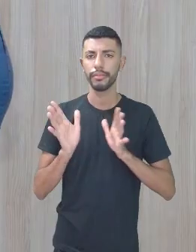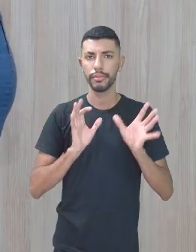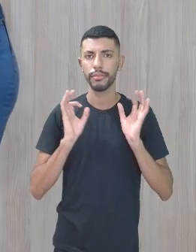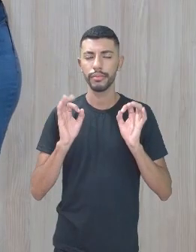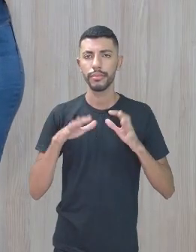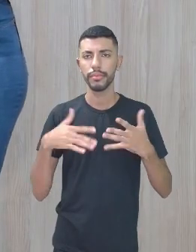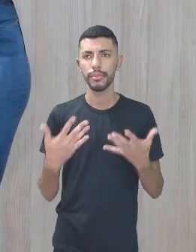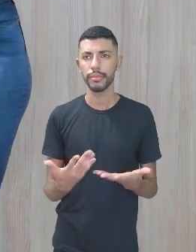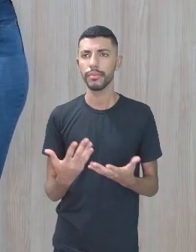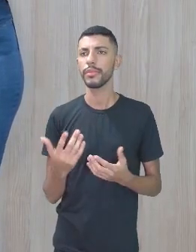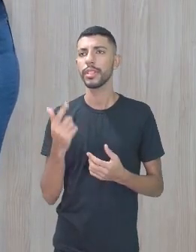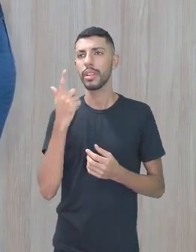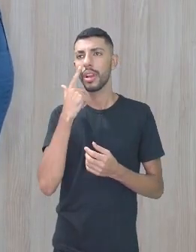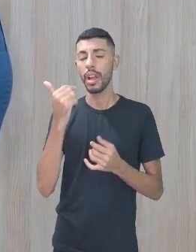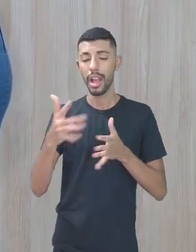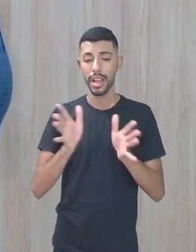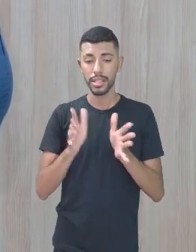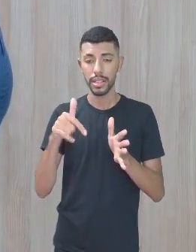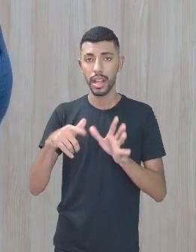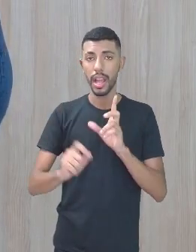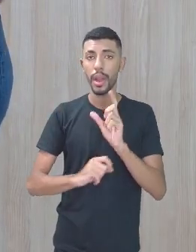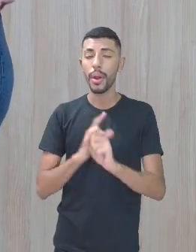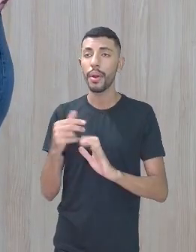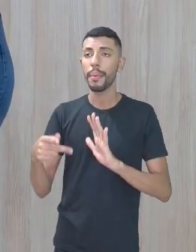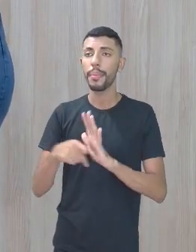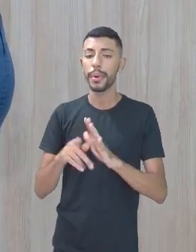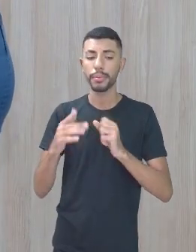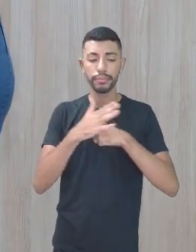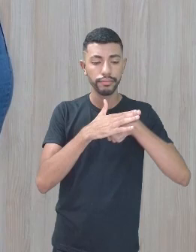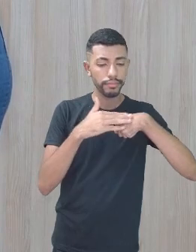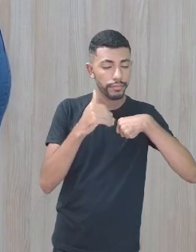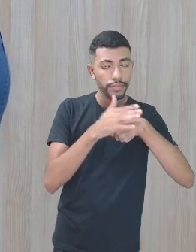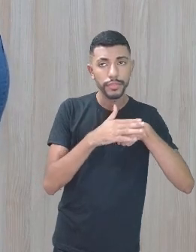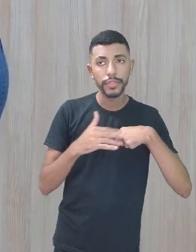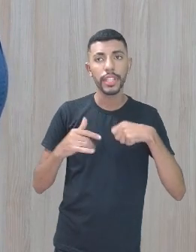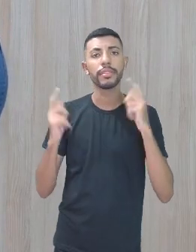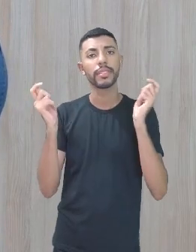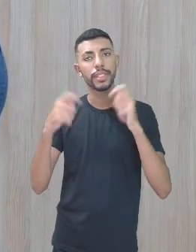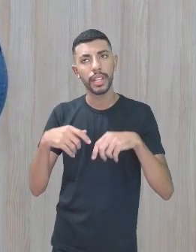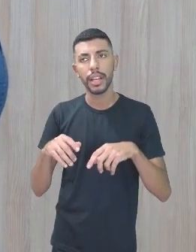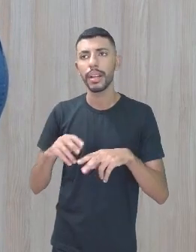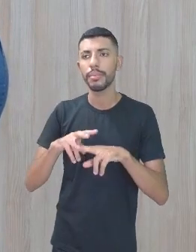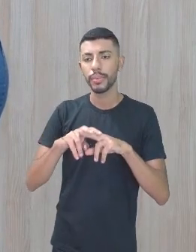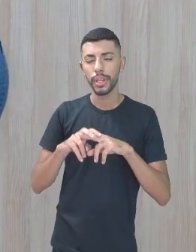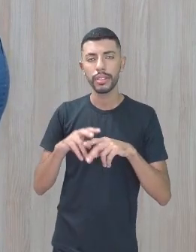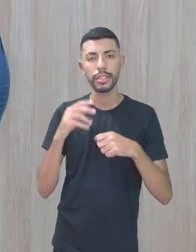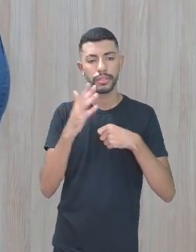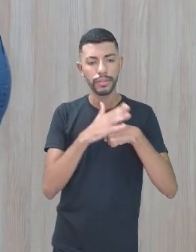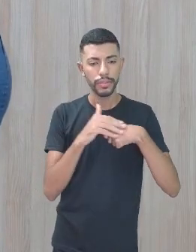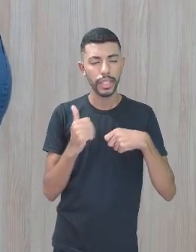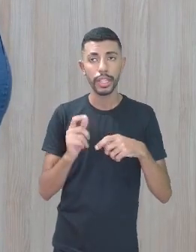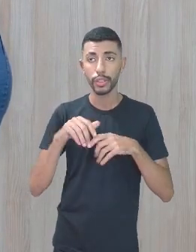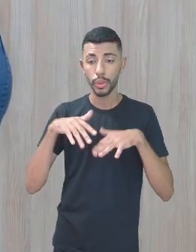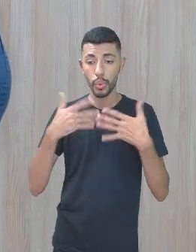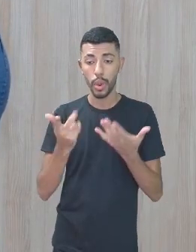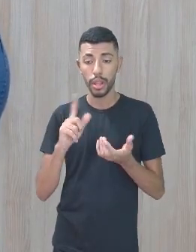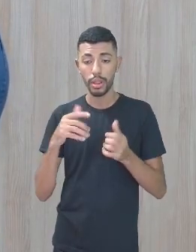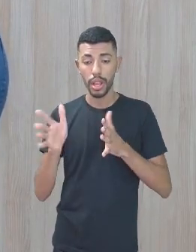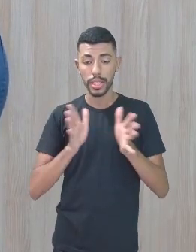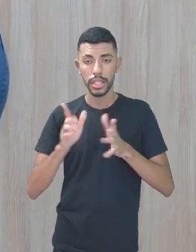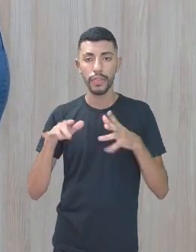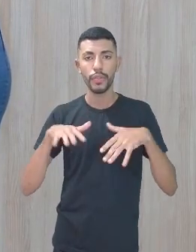Então, a gente torna acessível a partir do afeto, a gente torna acessível quando a gente adapta, quando a gente